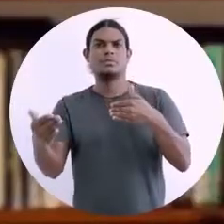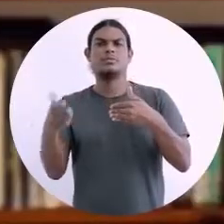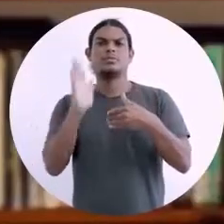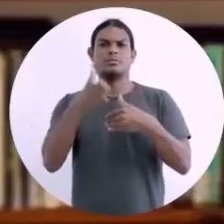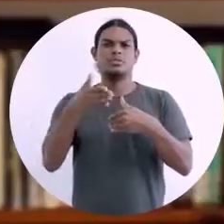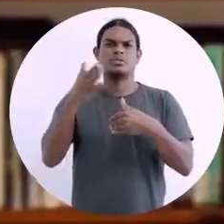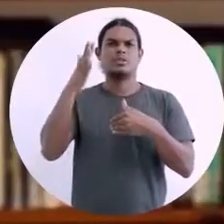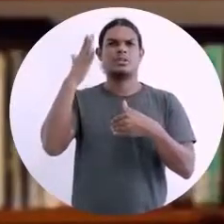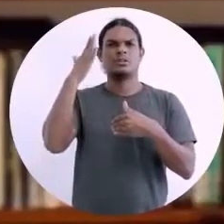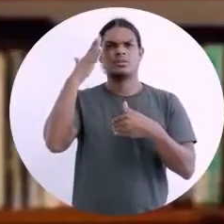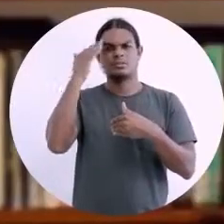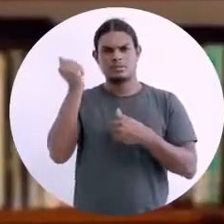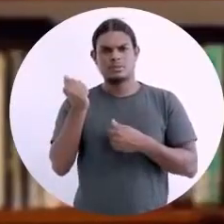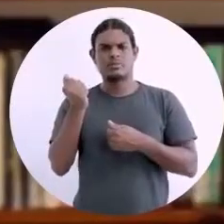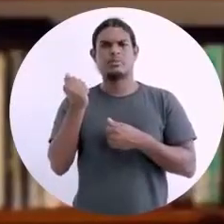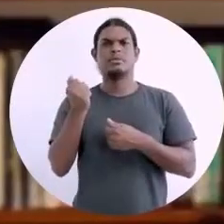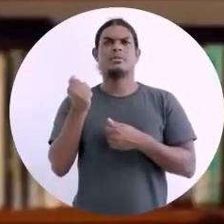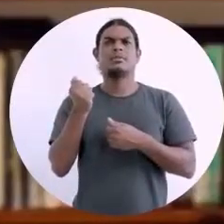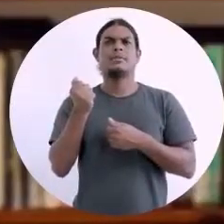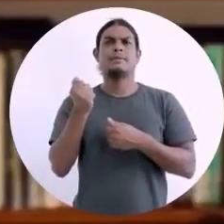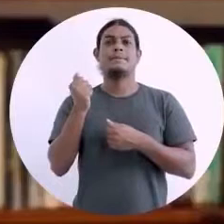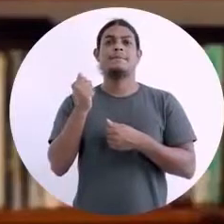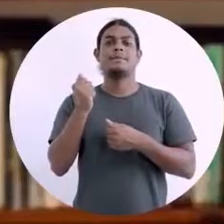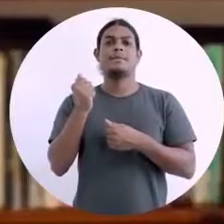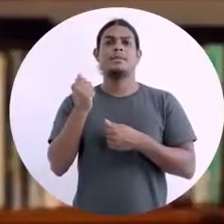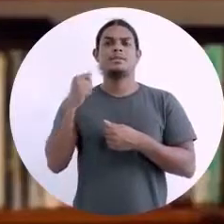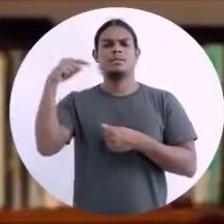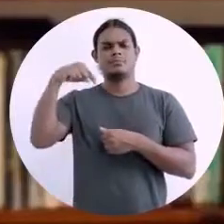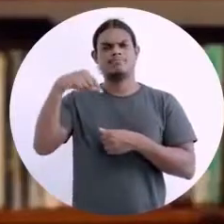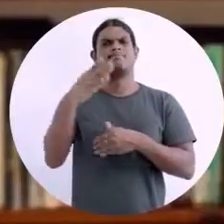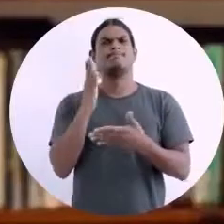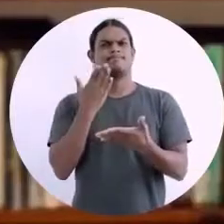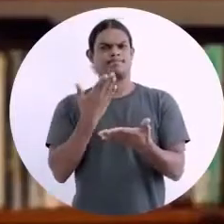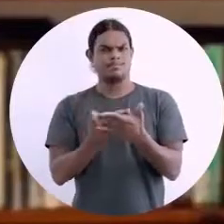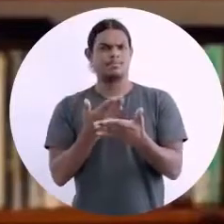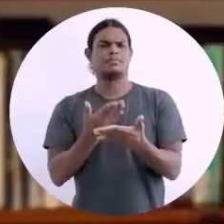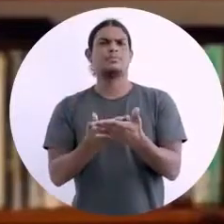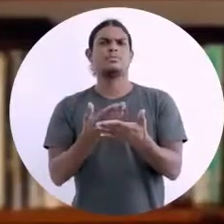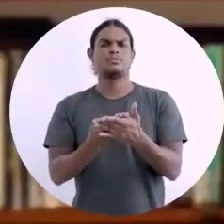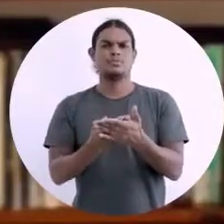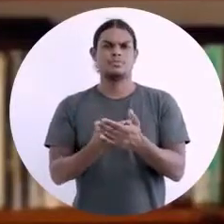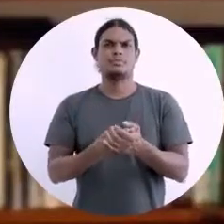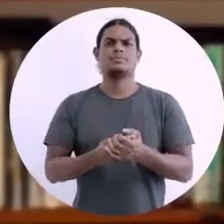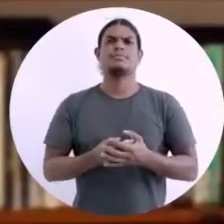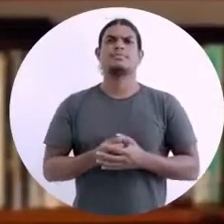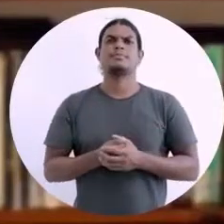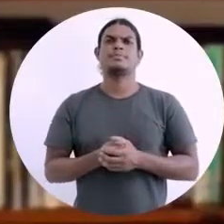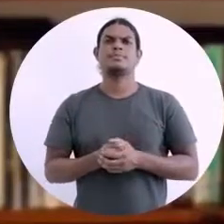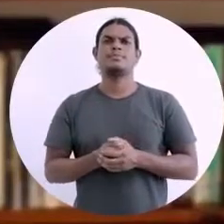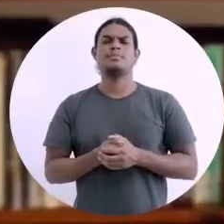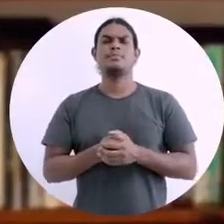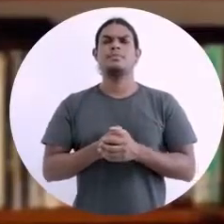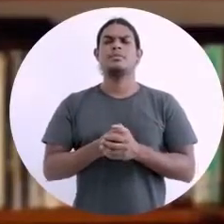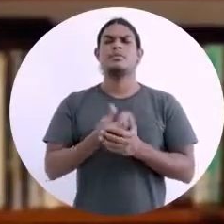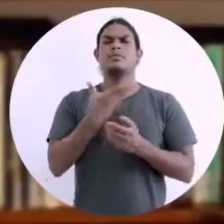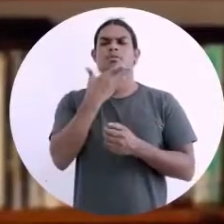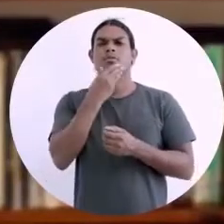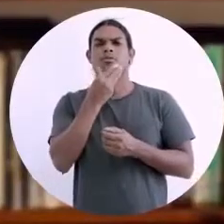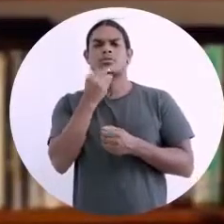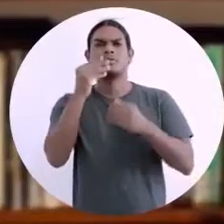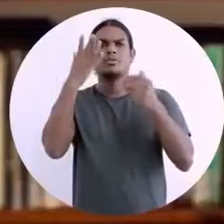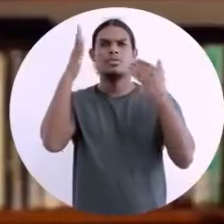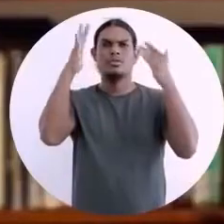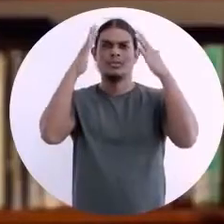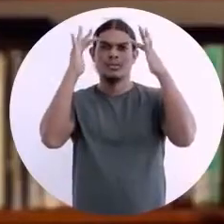nas videoaulas anteriores, que eram de Aristóteles, algumas coisas do